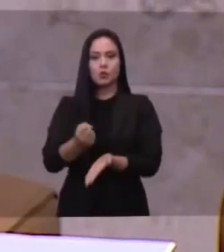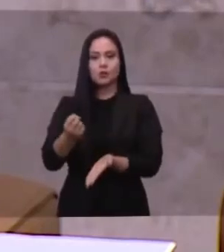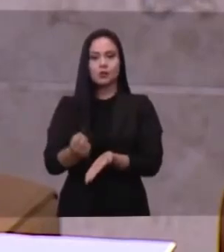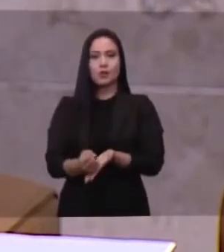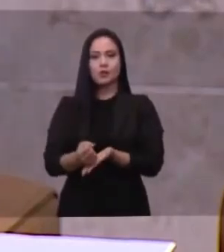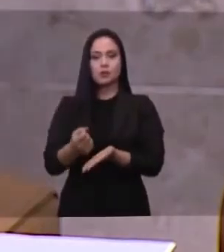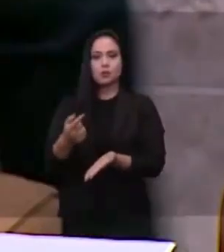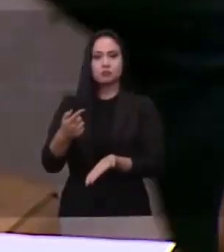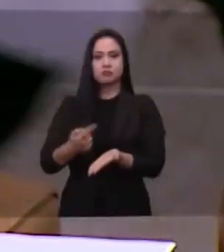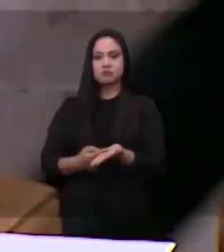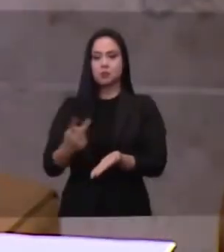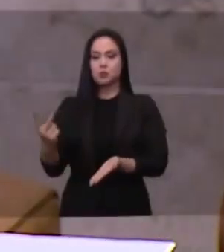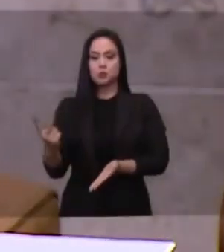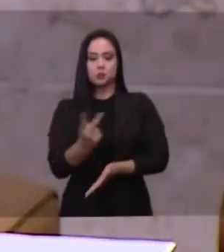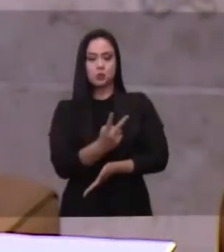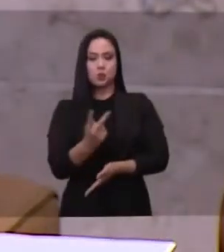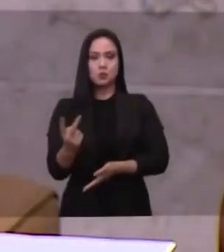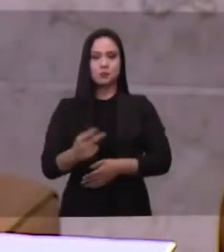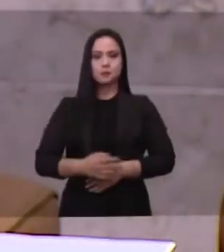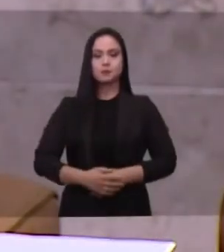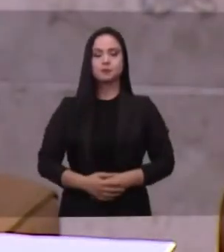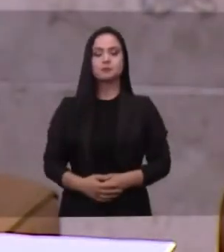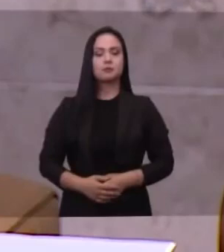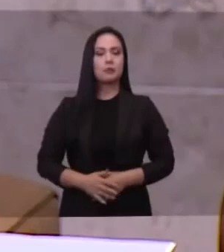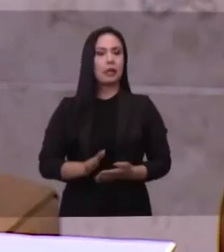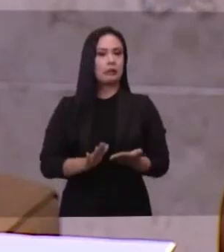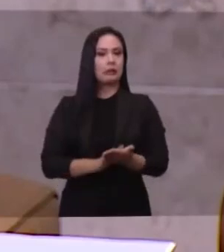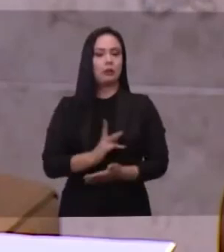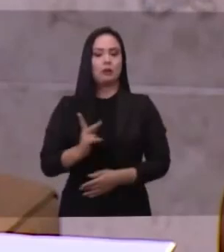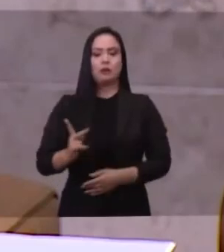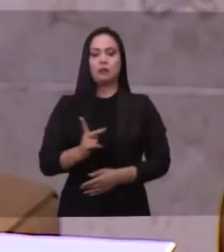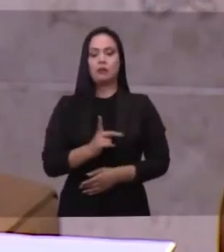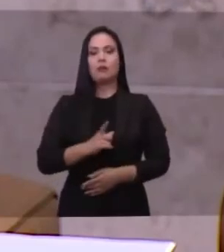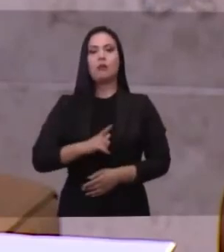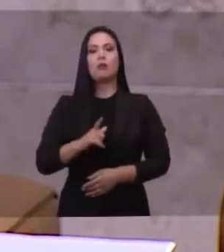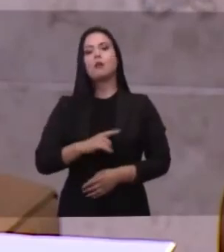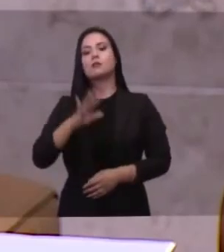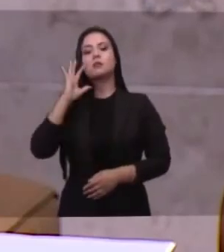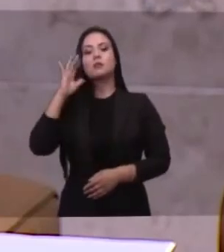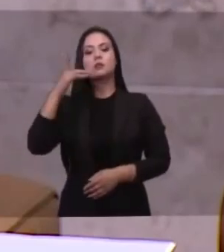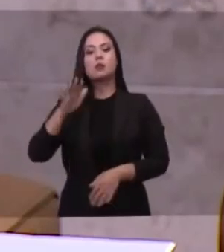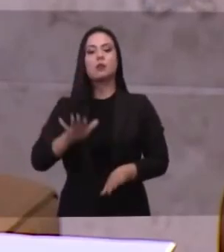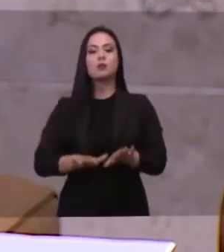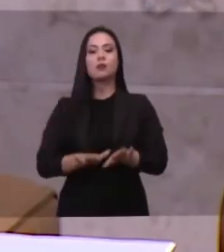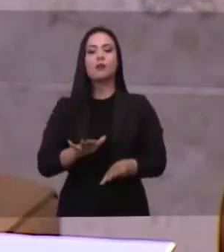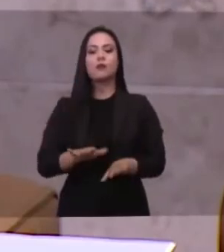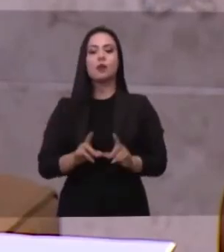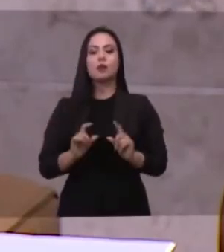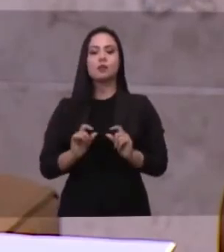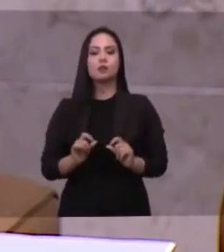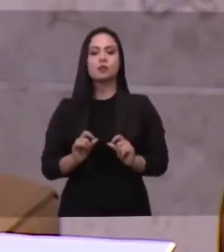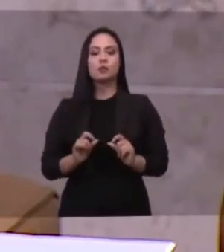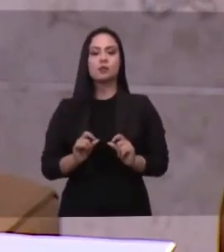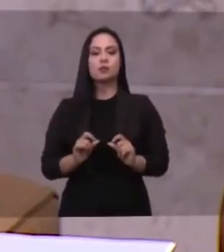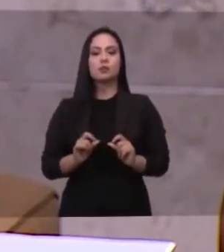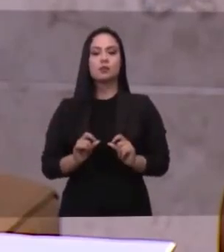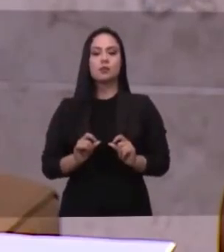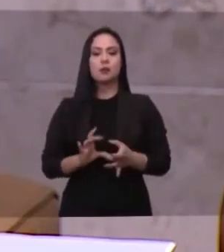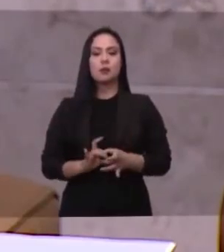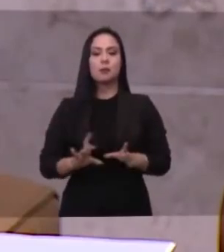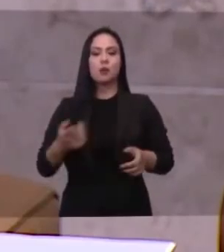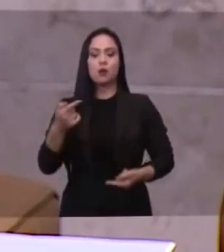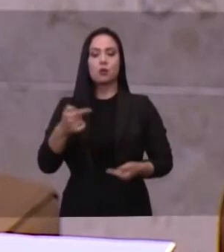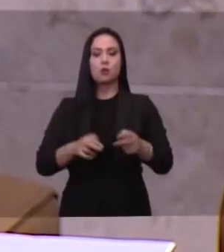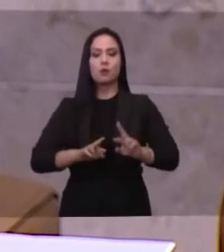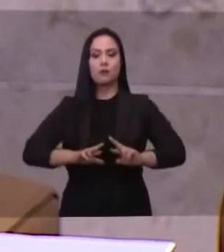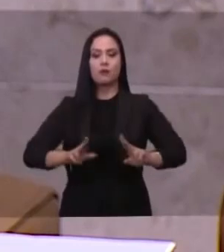ambas. Nenhuma das partes é alçada à posição eventual de árbitro da